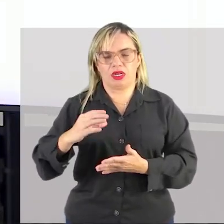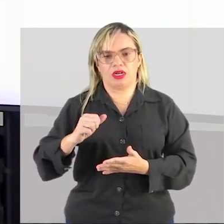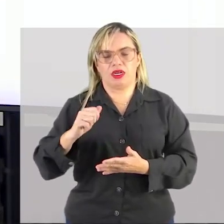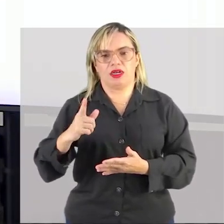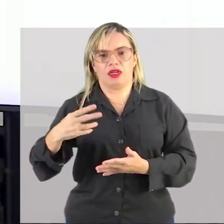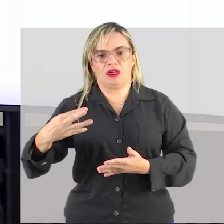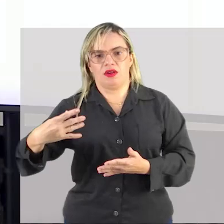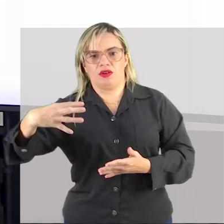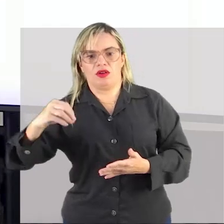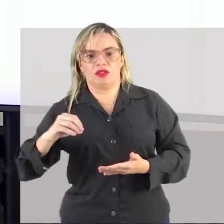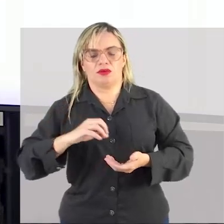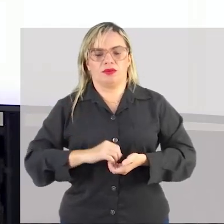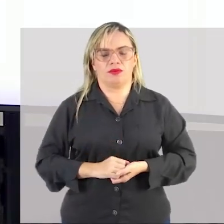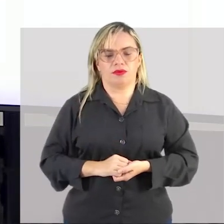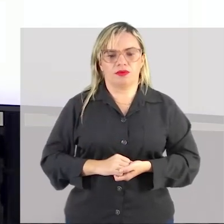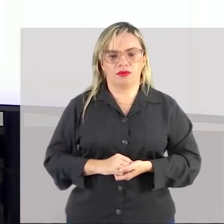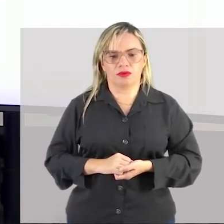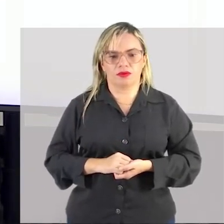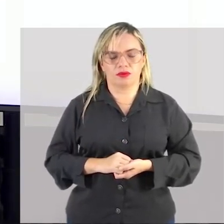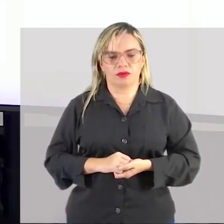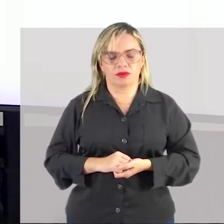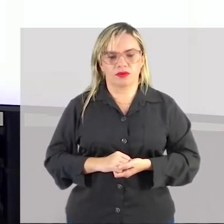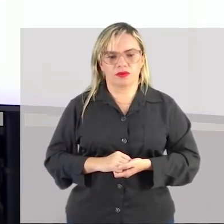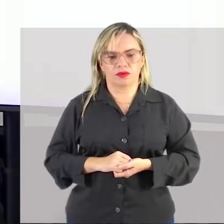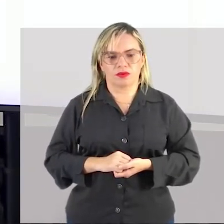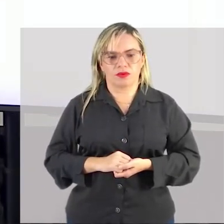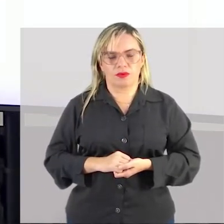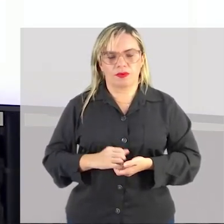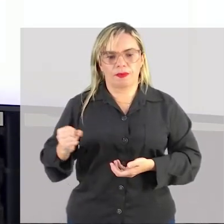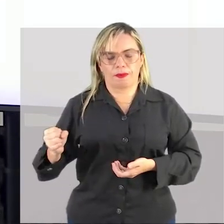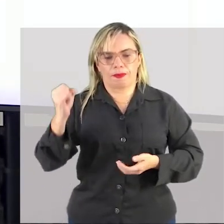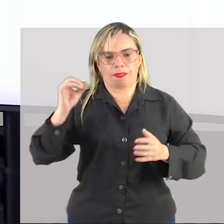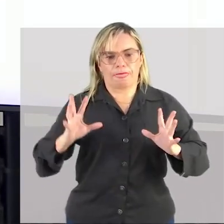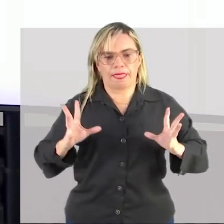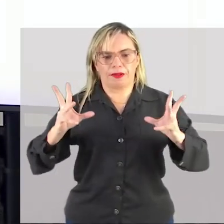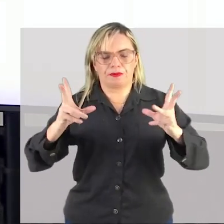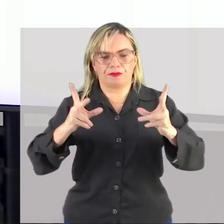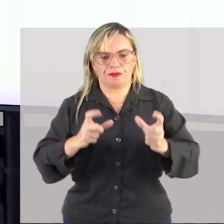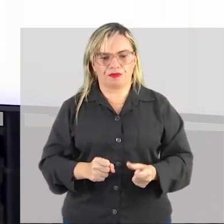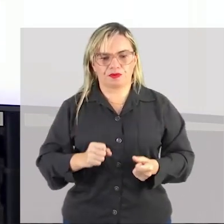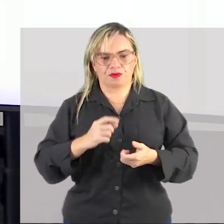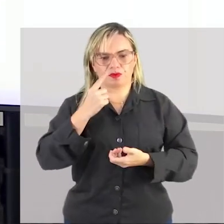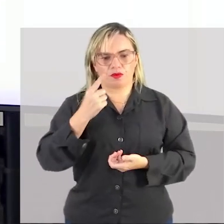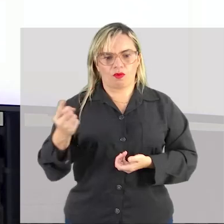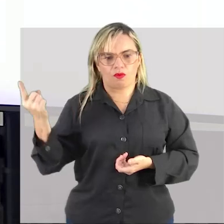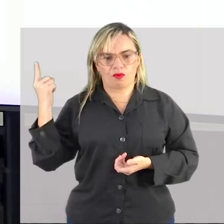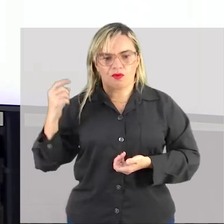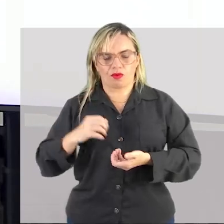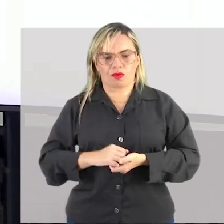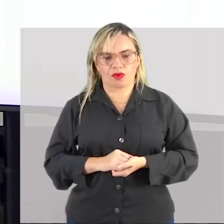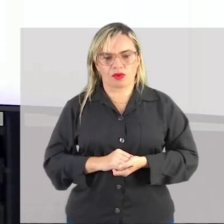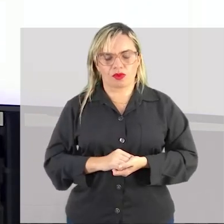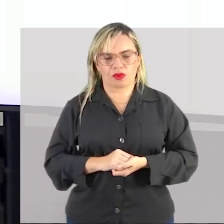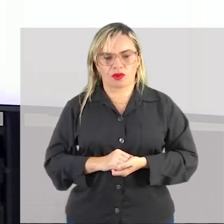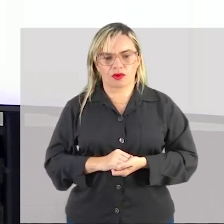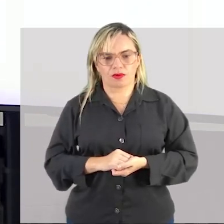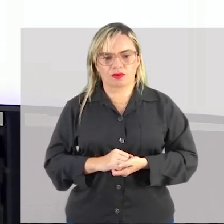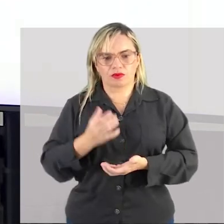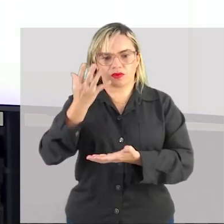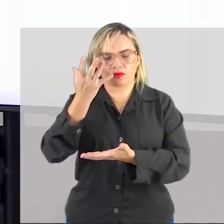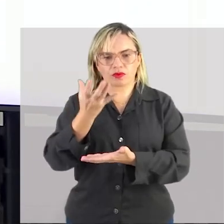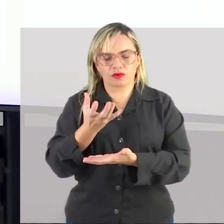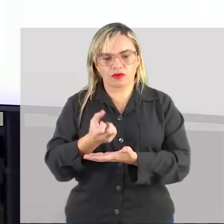calefação, tá? Uma coisa muito importante, todas as vezes que eu vou indo, eu vou absorvendo